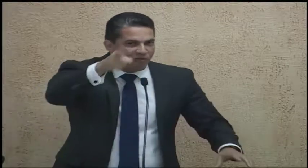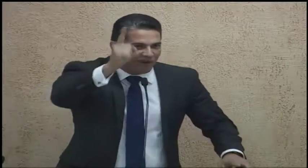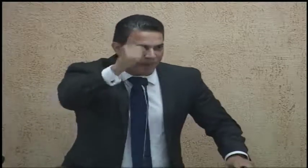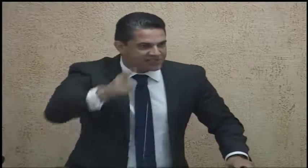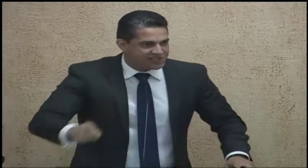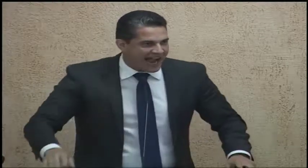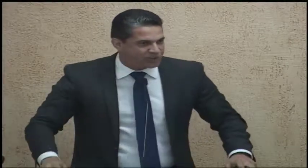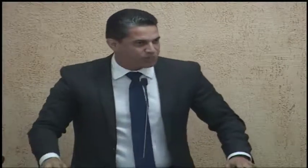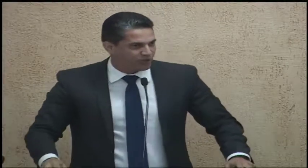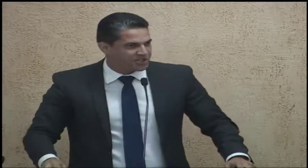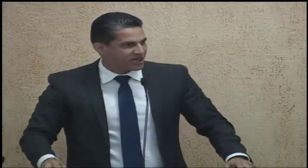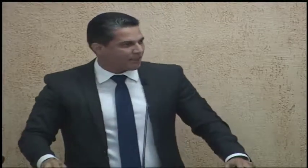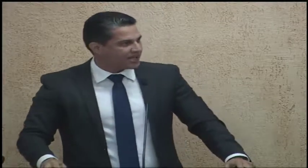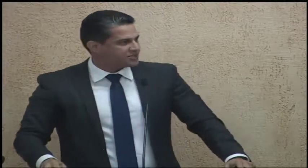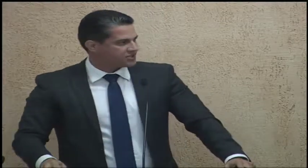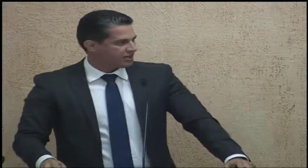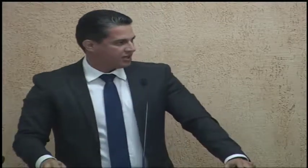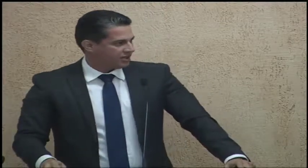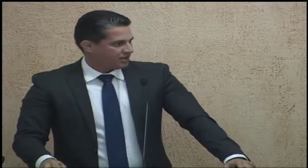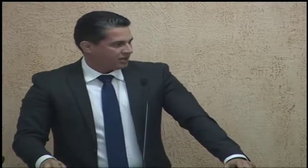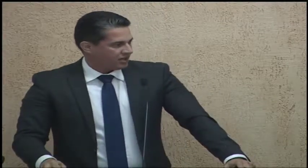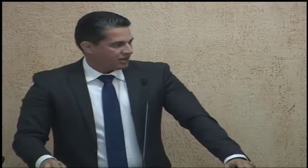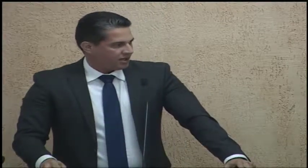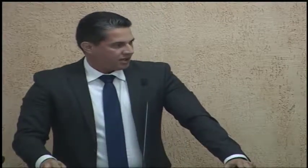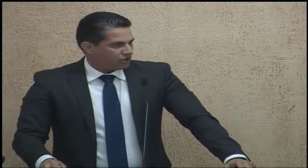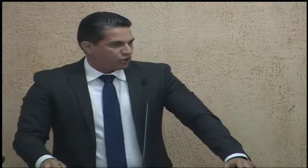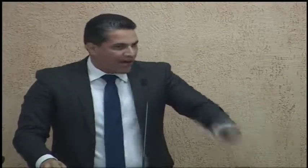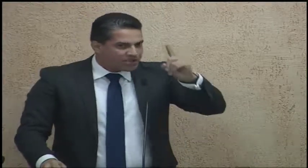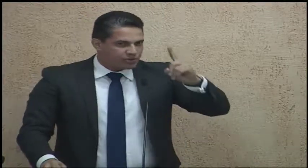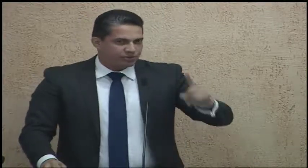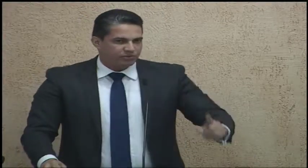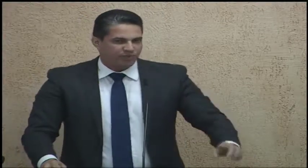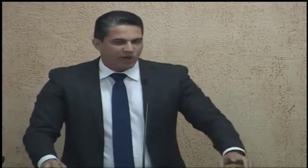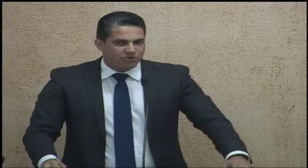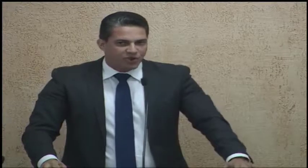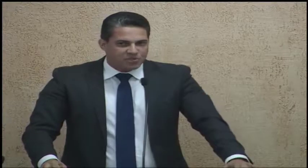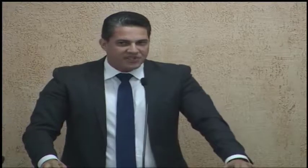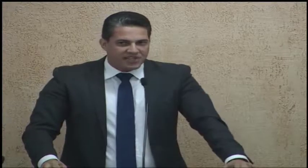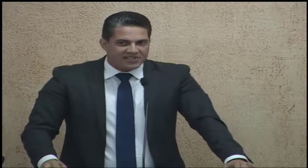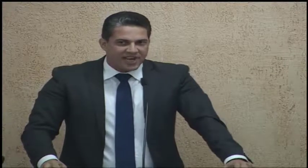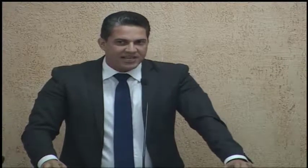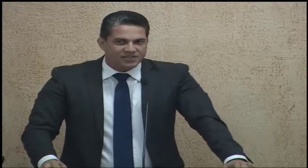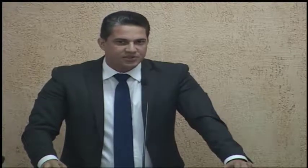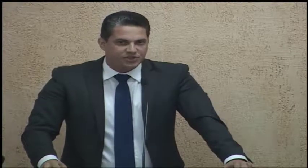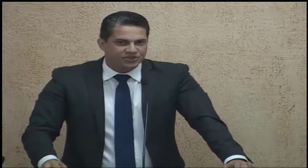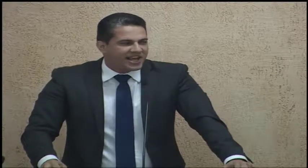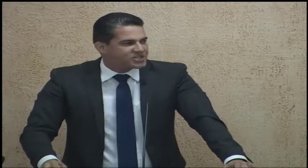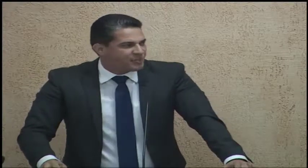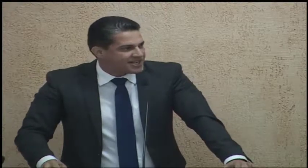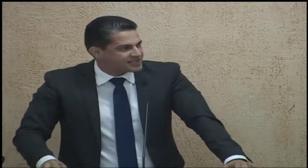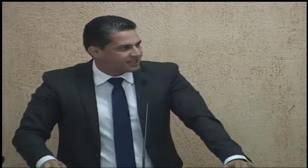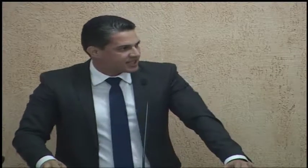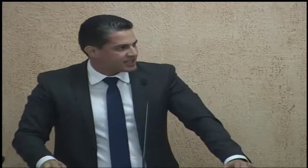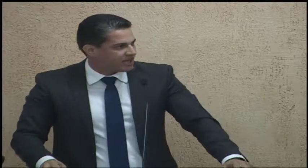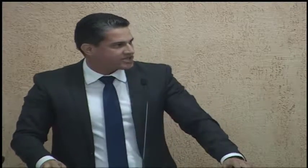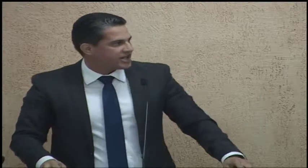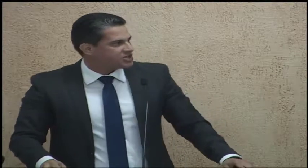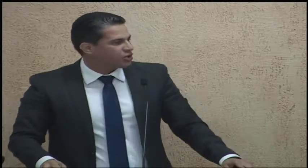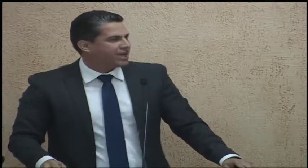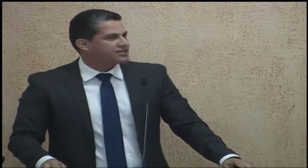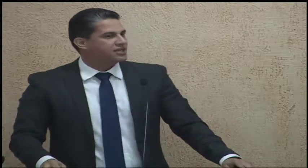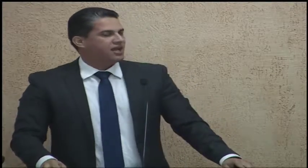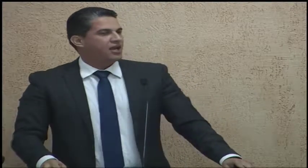são alfabetizados politicamente. Durante o período de 2016, nos 3 meses que antecederam